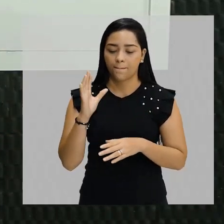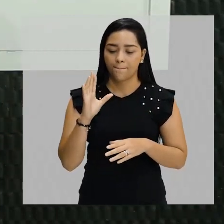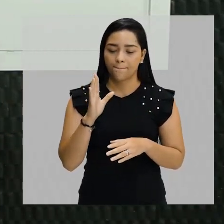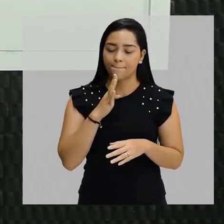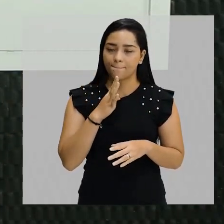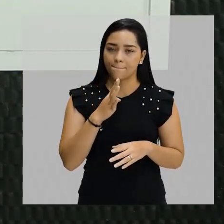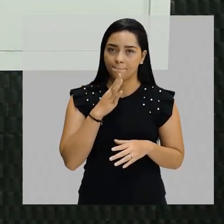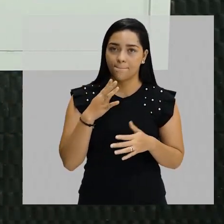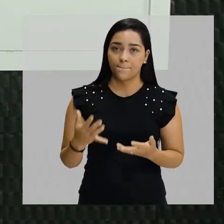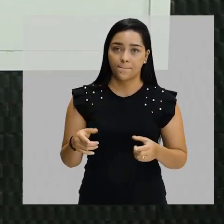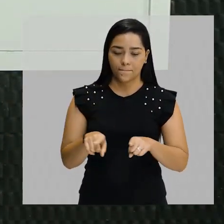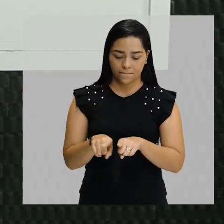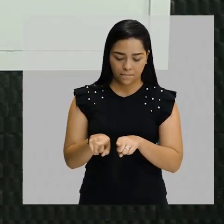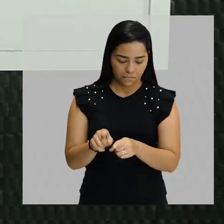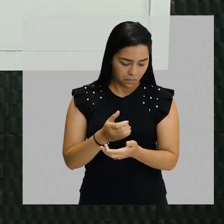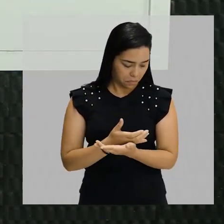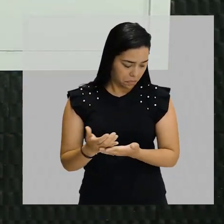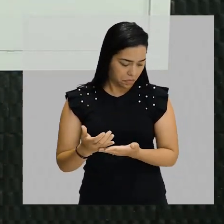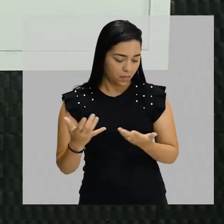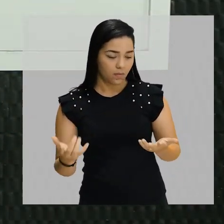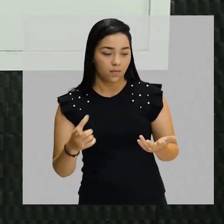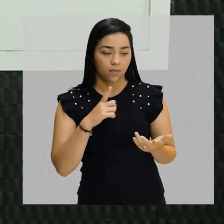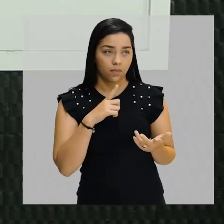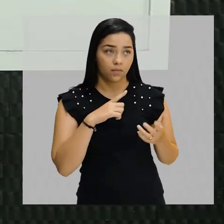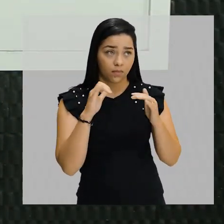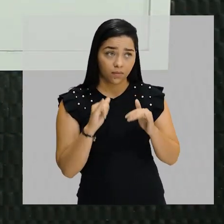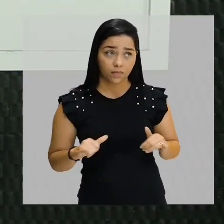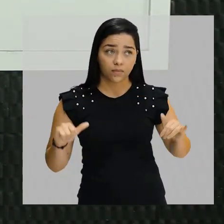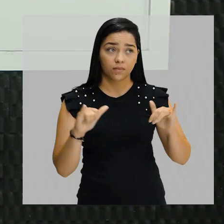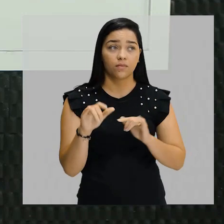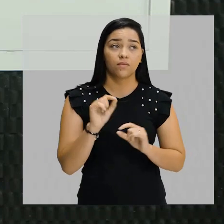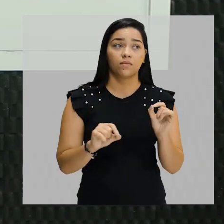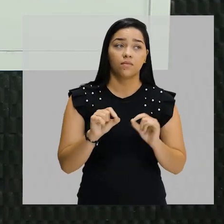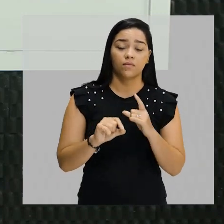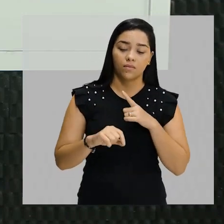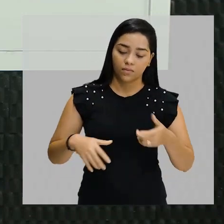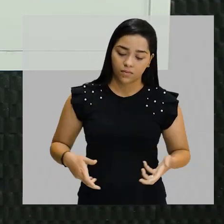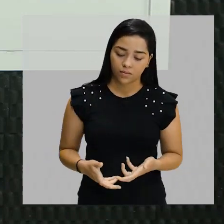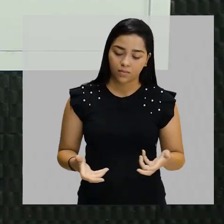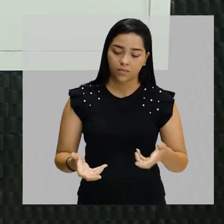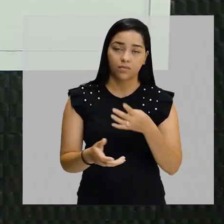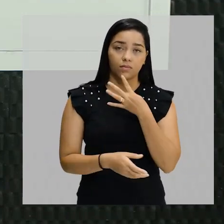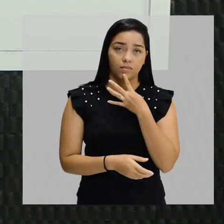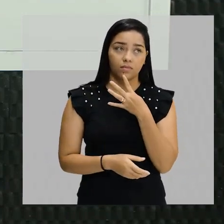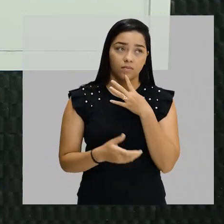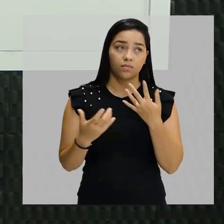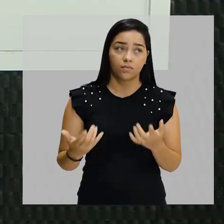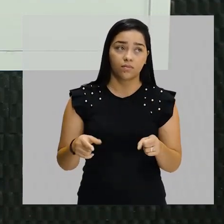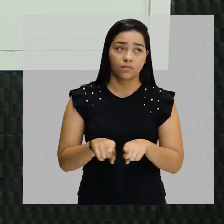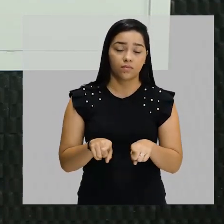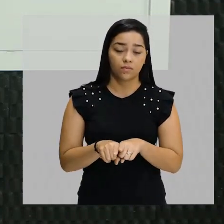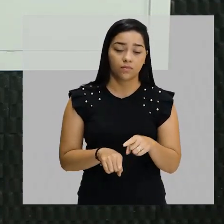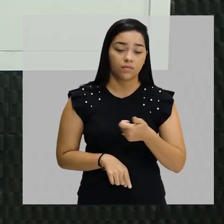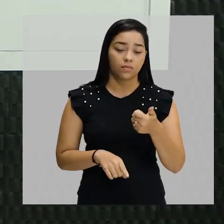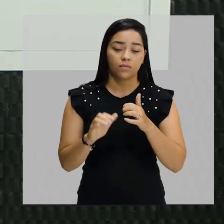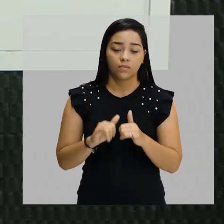a vamos começar logo com esta informação para gerar conhecimento olha aqui ó vem esta primeira